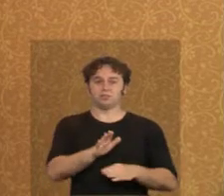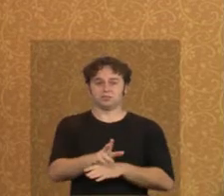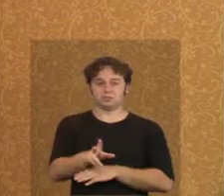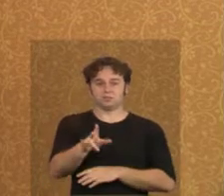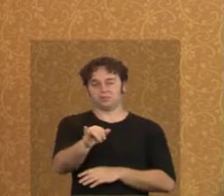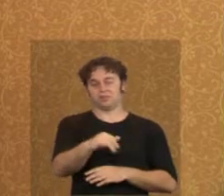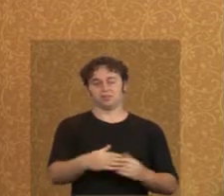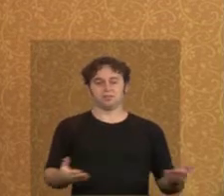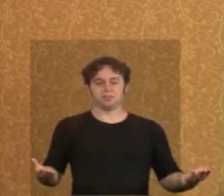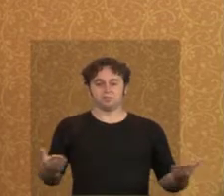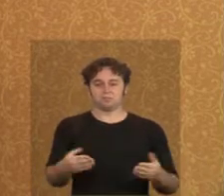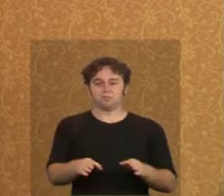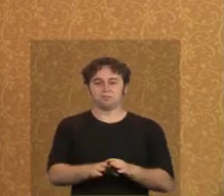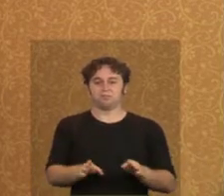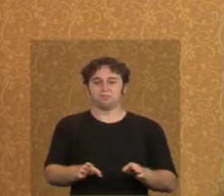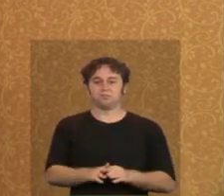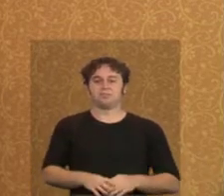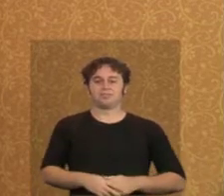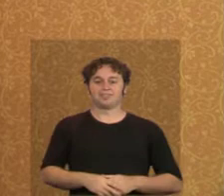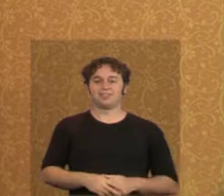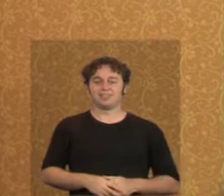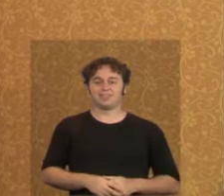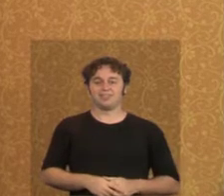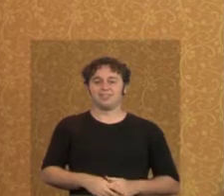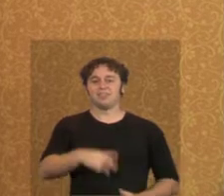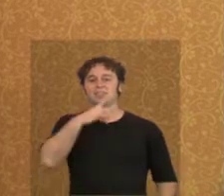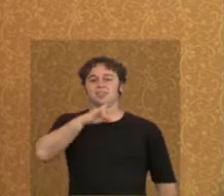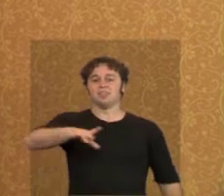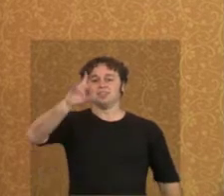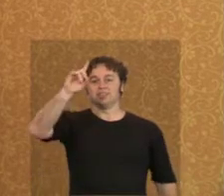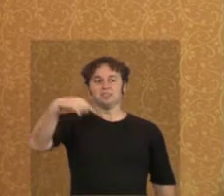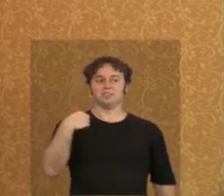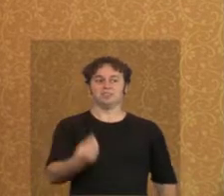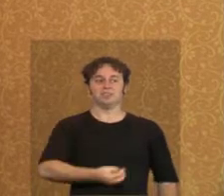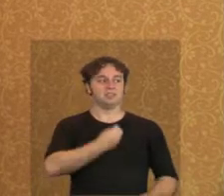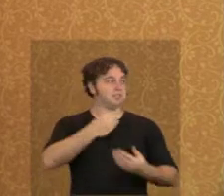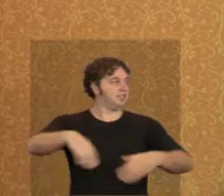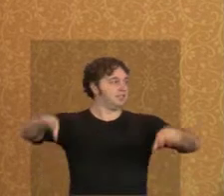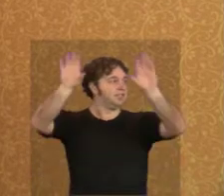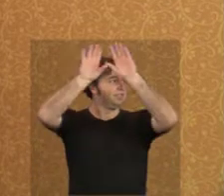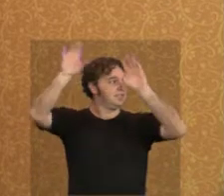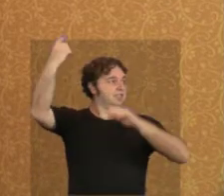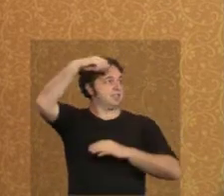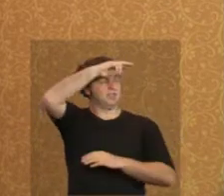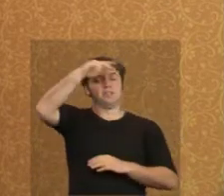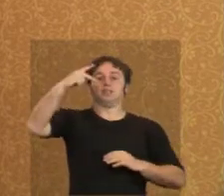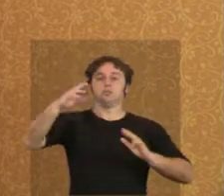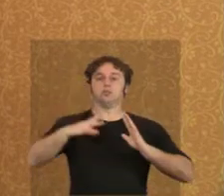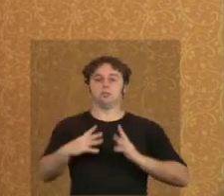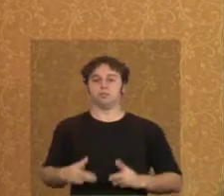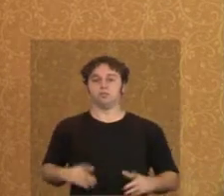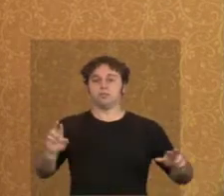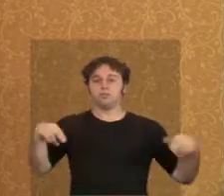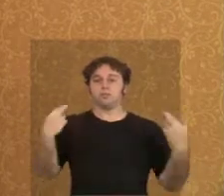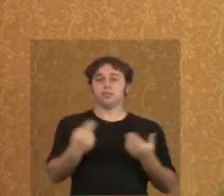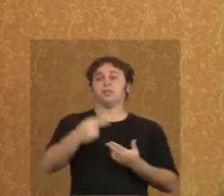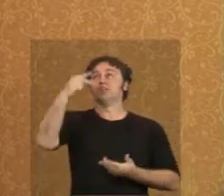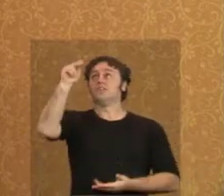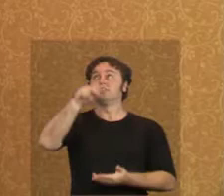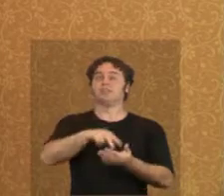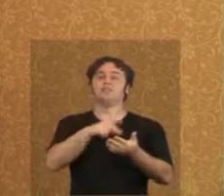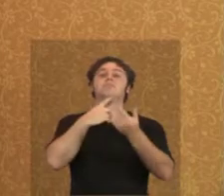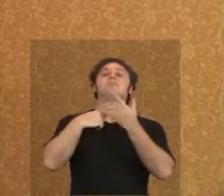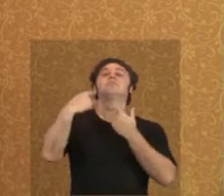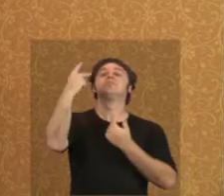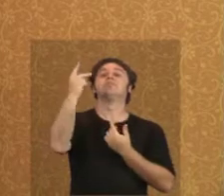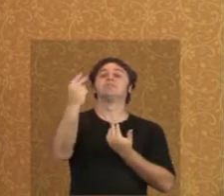essa brevidade, então, que ela com certeza merece. Pai nosso que estais nos céus, santificado seja o vosso nome. Venha a nós o